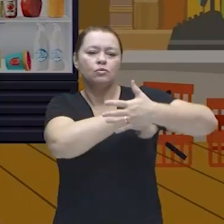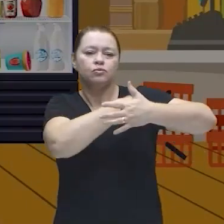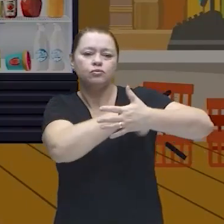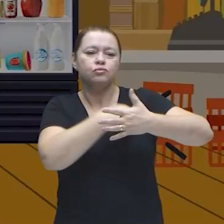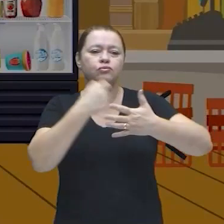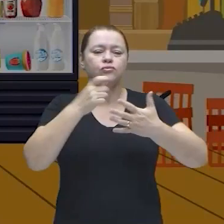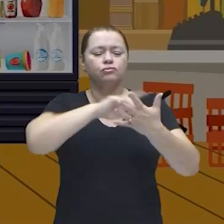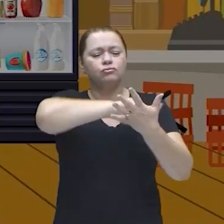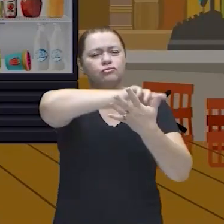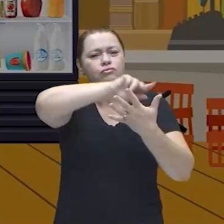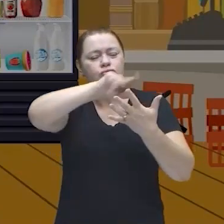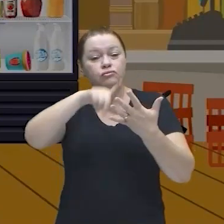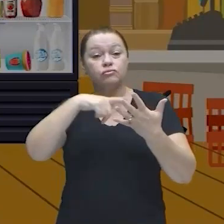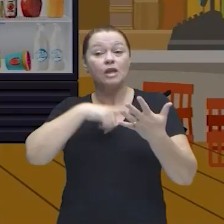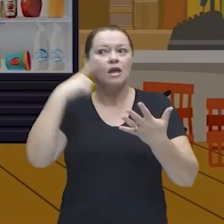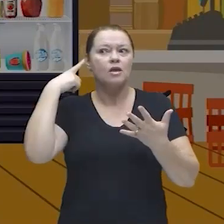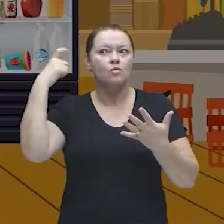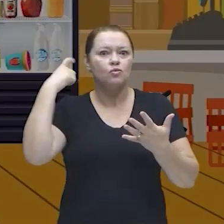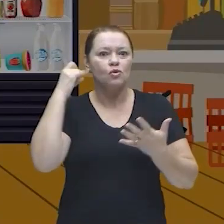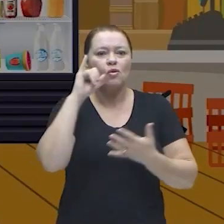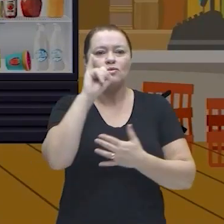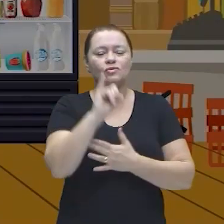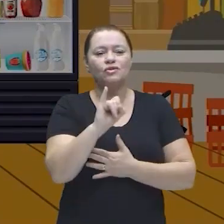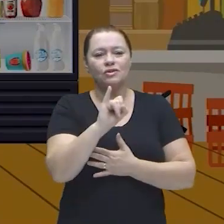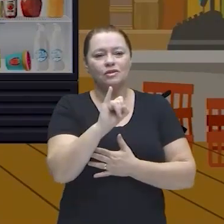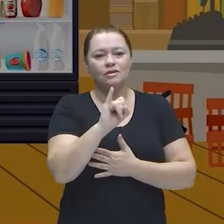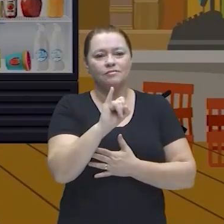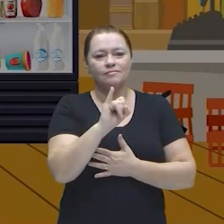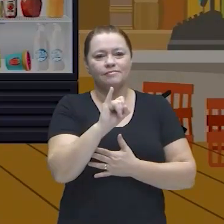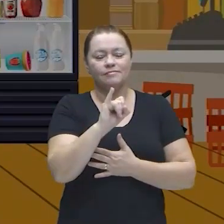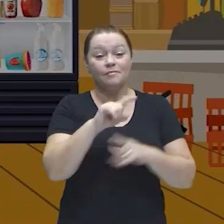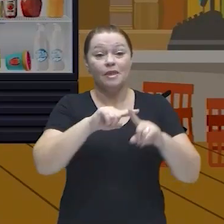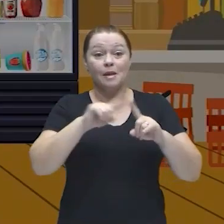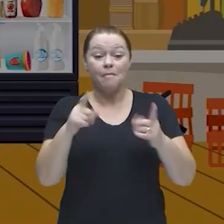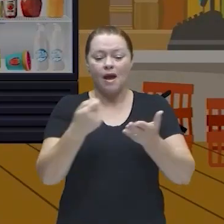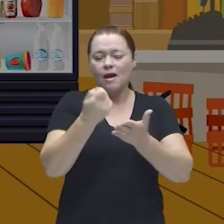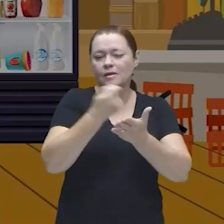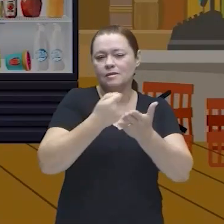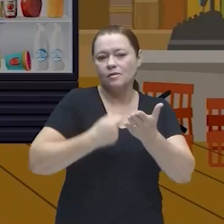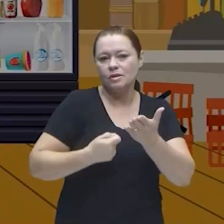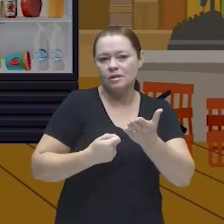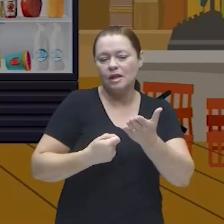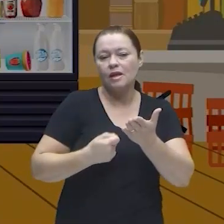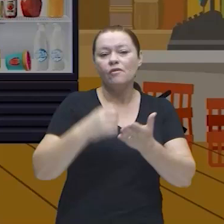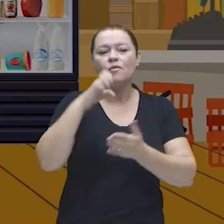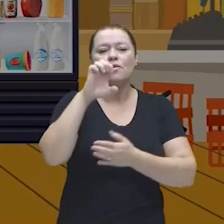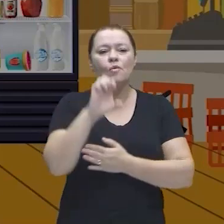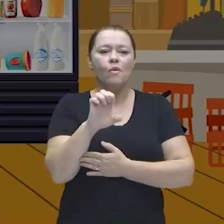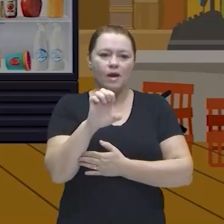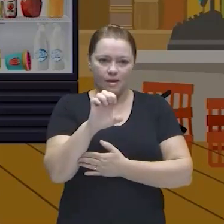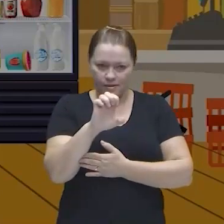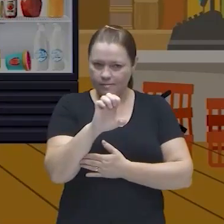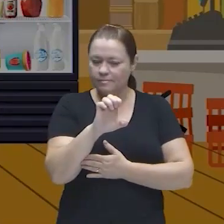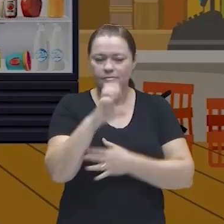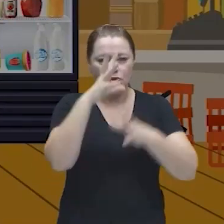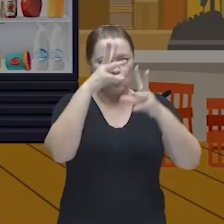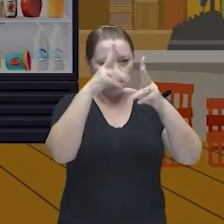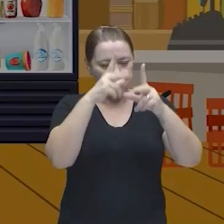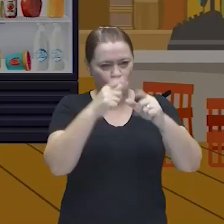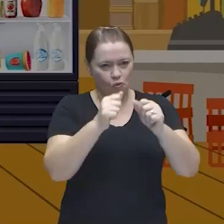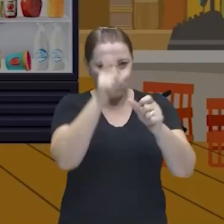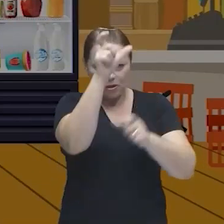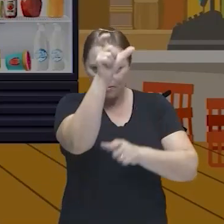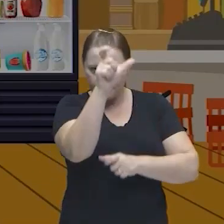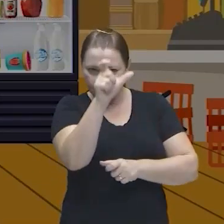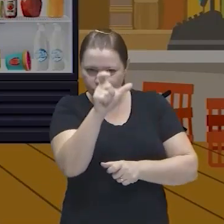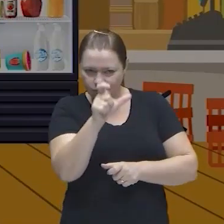palavras têm o som de I? Sim, porém são escritas com a vogal E. Muito bem, porque ela tem